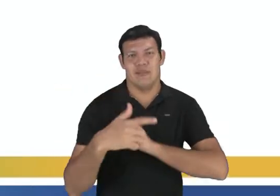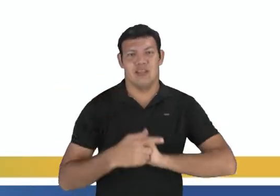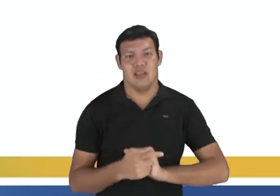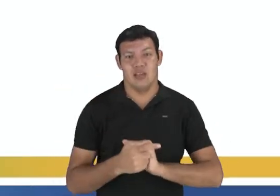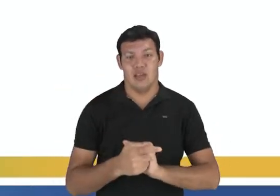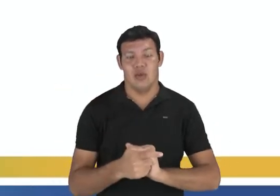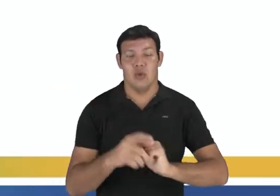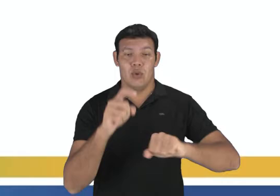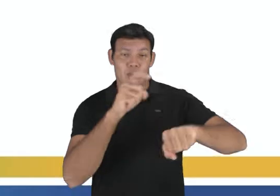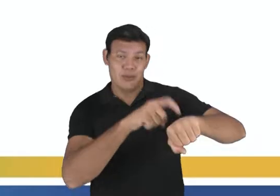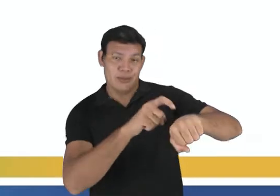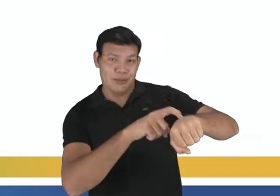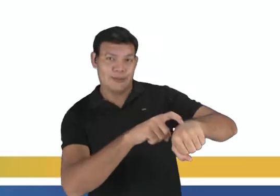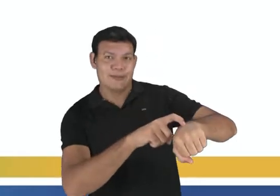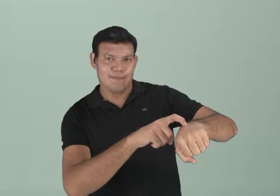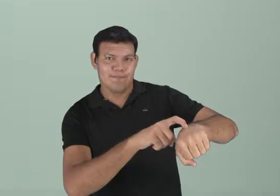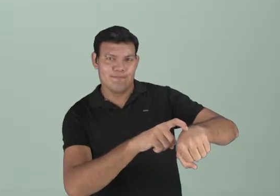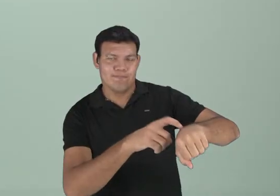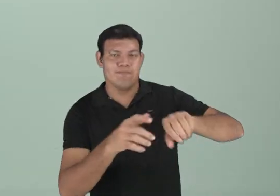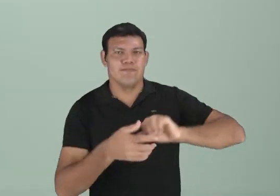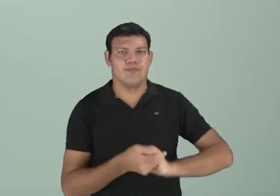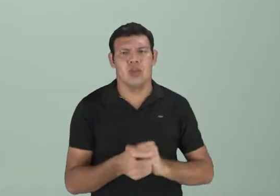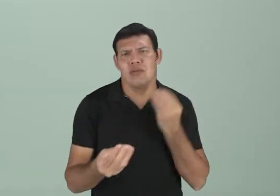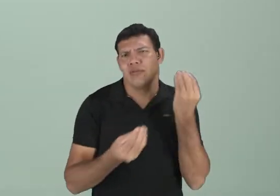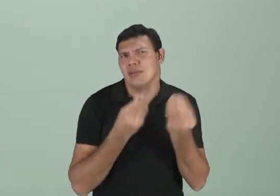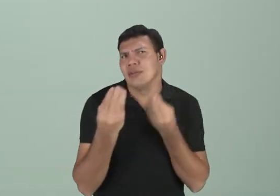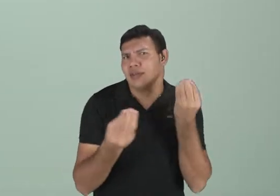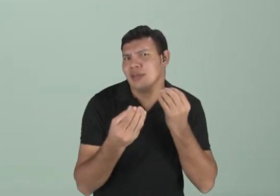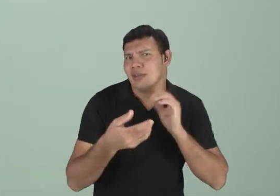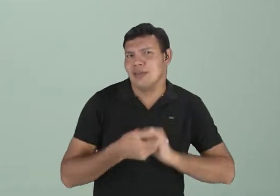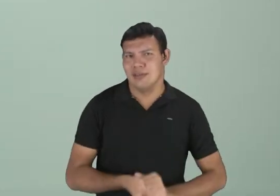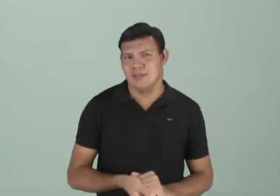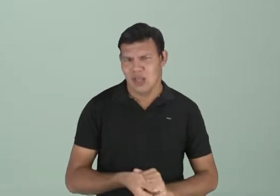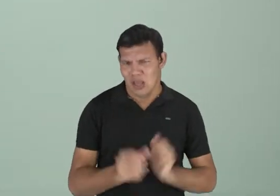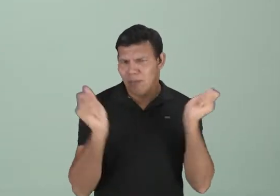tempo. Já imaginaram? É possível?